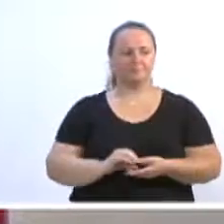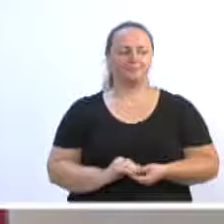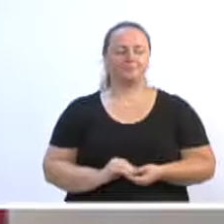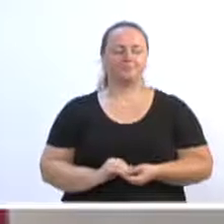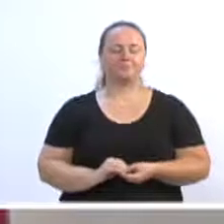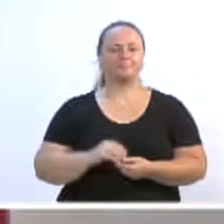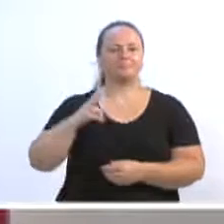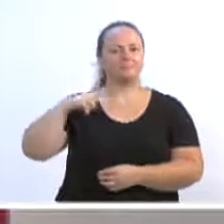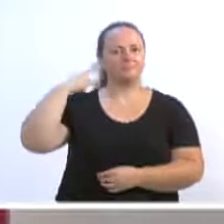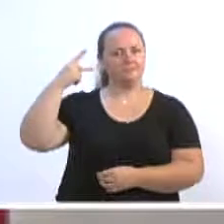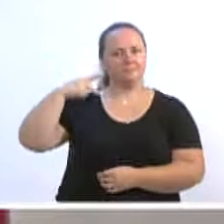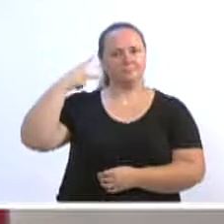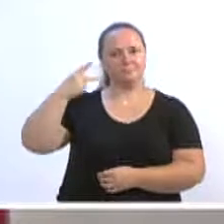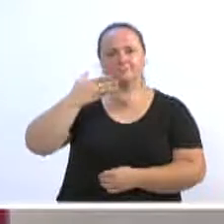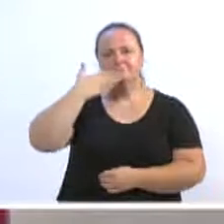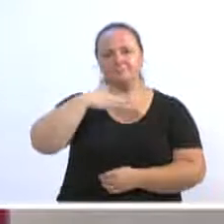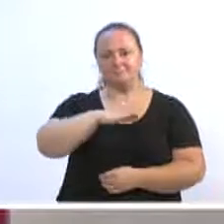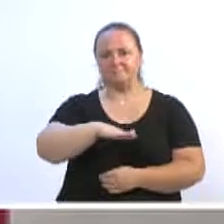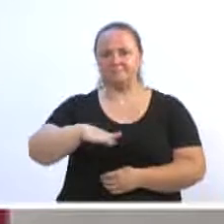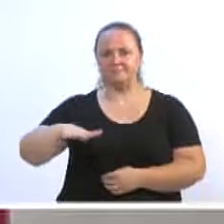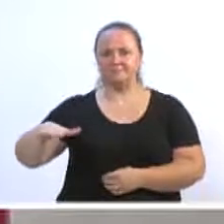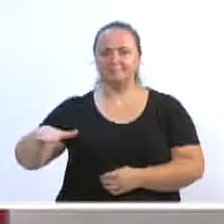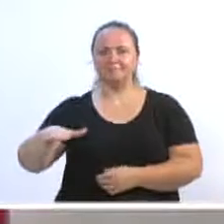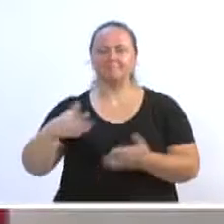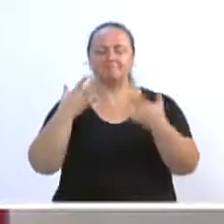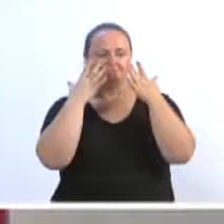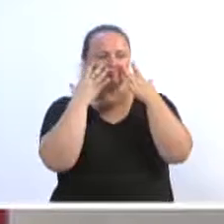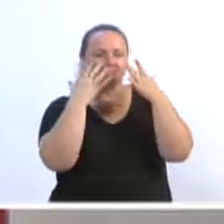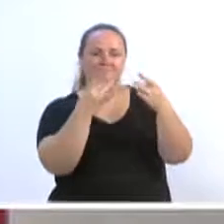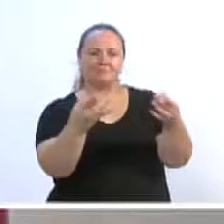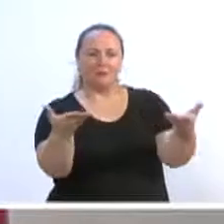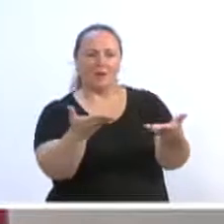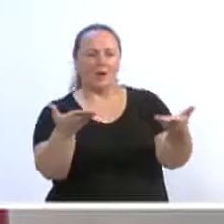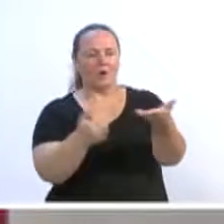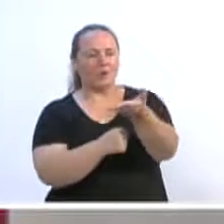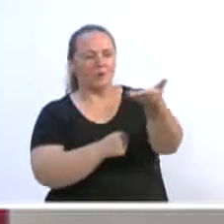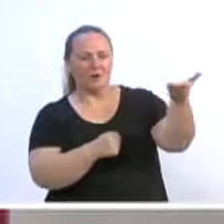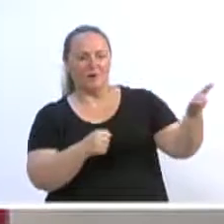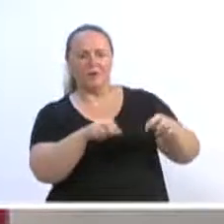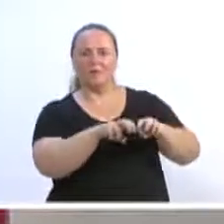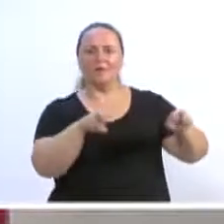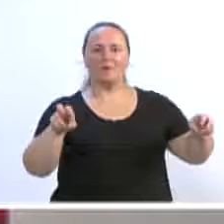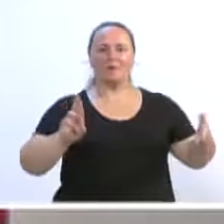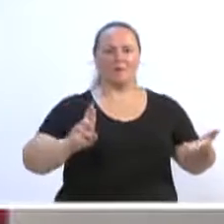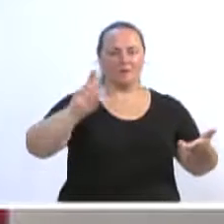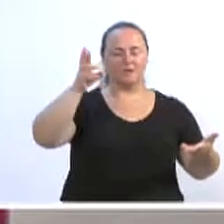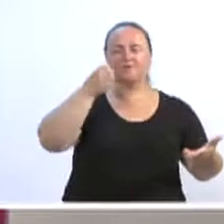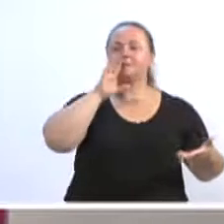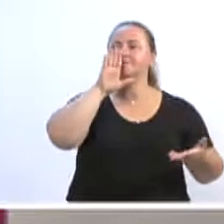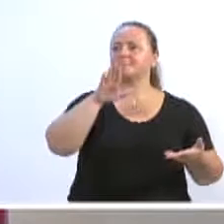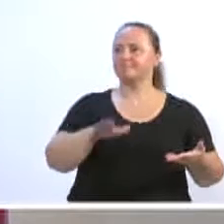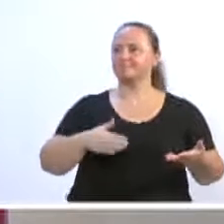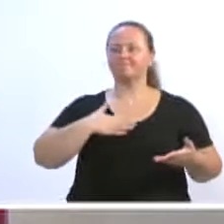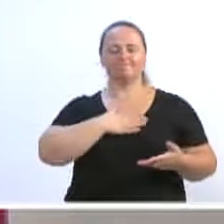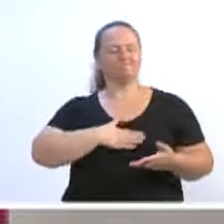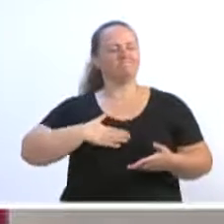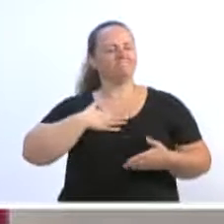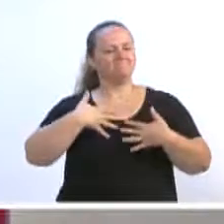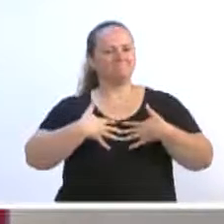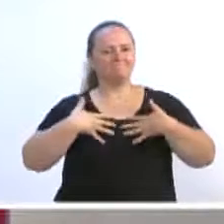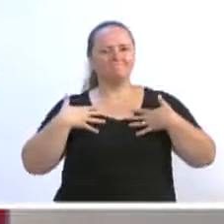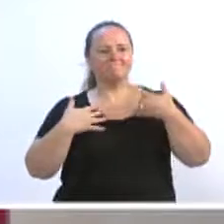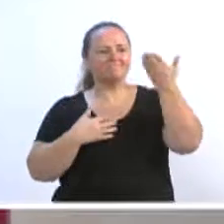vereadores mirins que prestigiam a nossa sessão na tarde de hoje, muito boa tarde. É um prazer e é uma honra